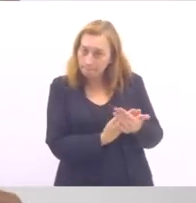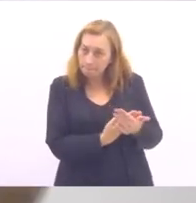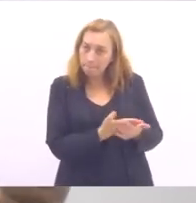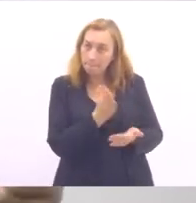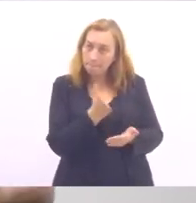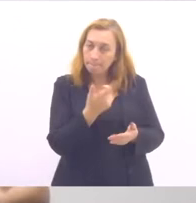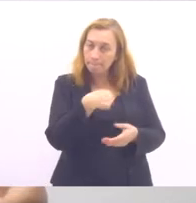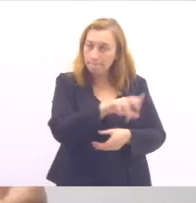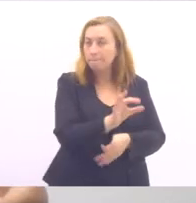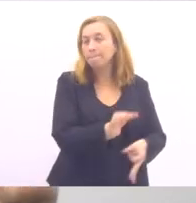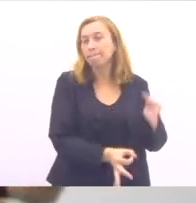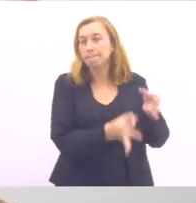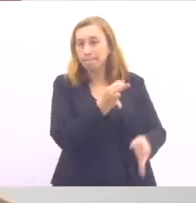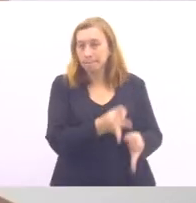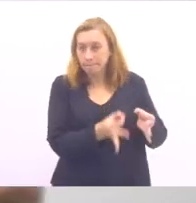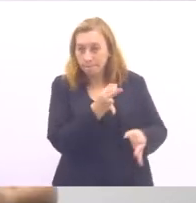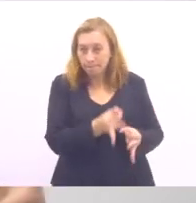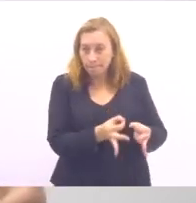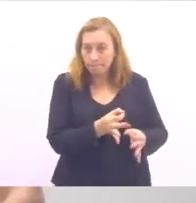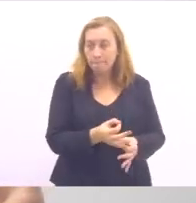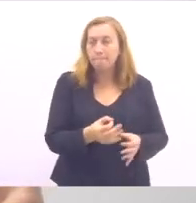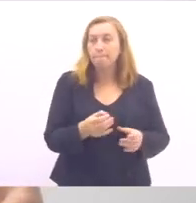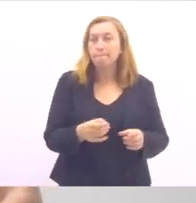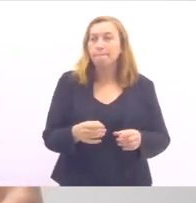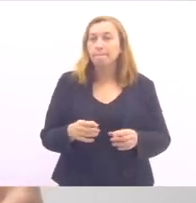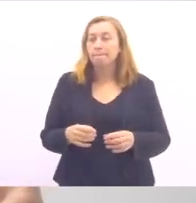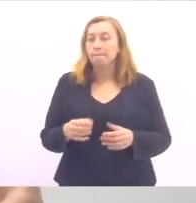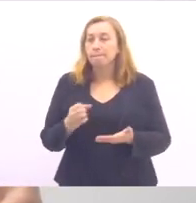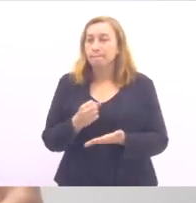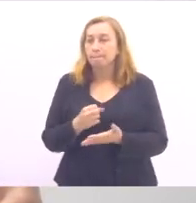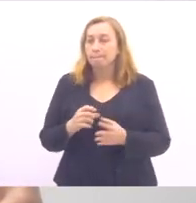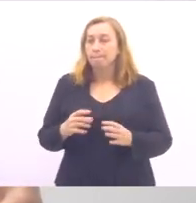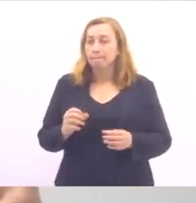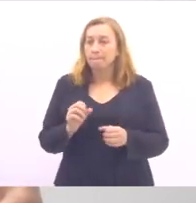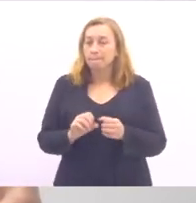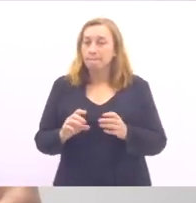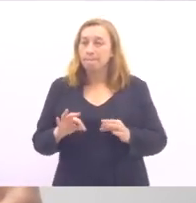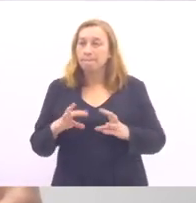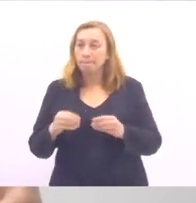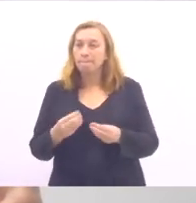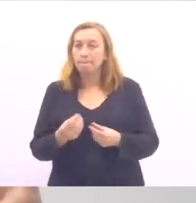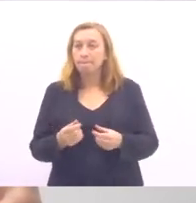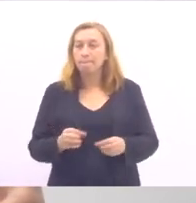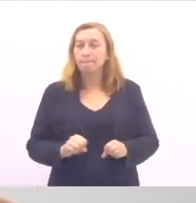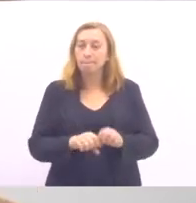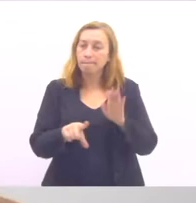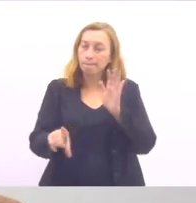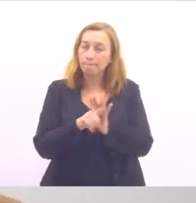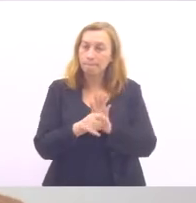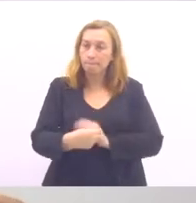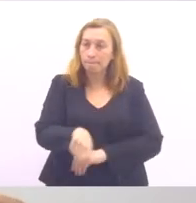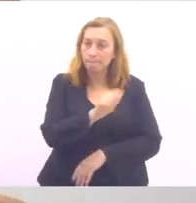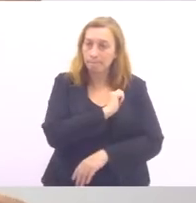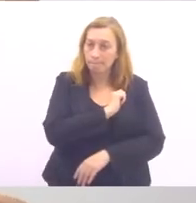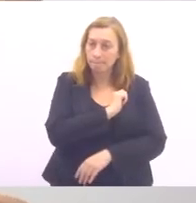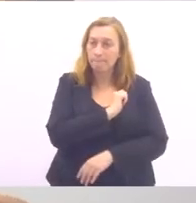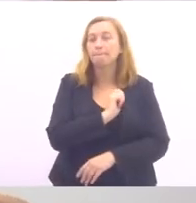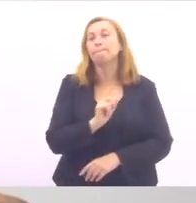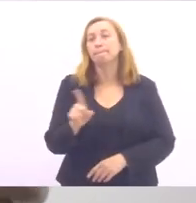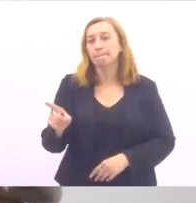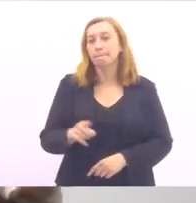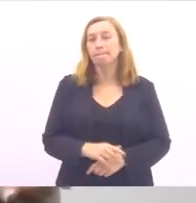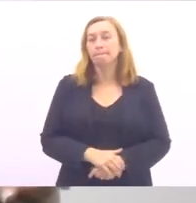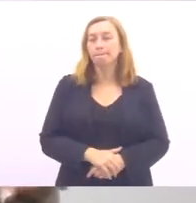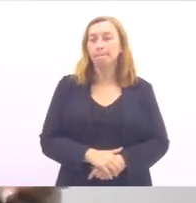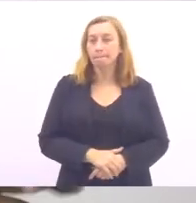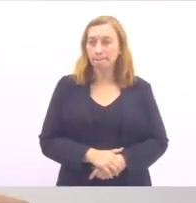para o jurídico. A gente teve que fundamentar todo, porque a gente está numa lei de recuperação fiscal. Então, a gente entrou na exceção